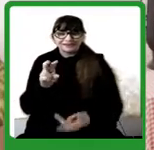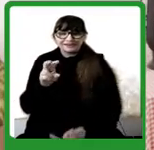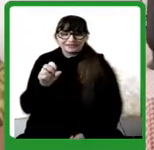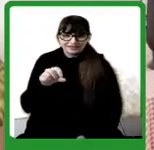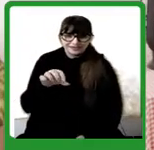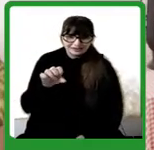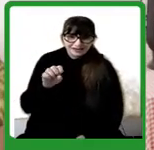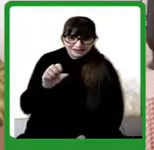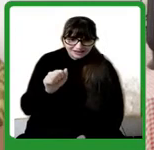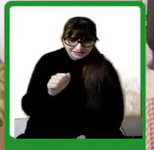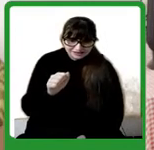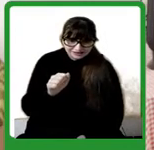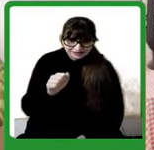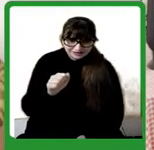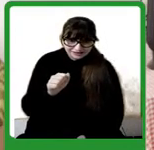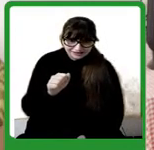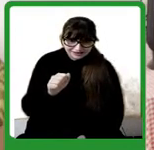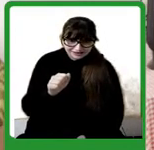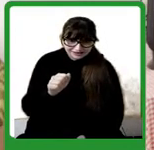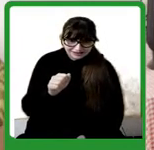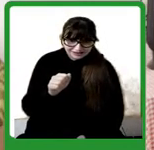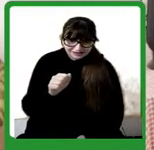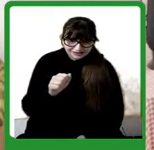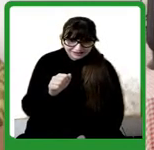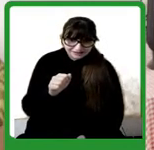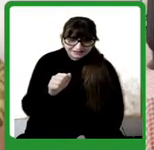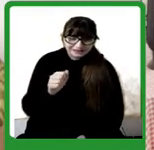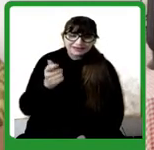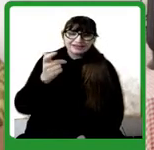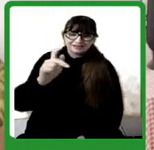gravidez na mão positivo... Era tua amiga. Ah, não.